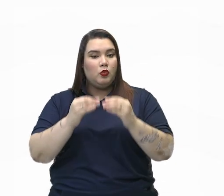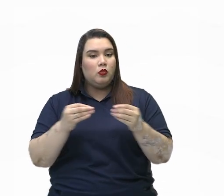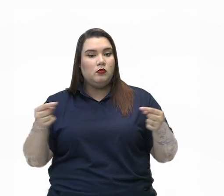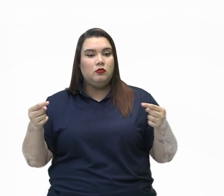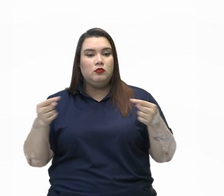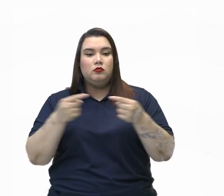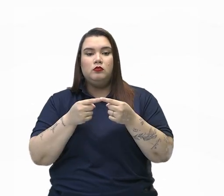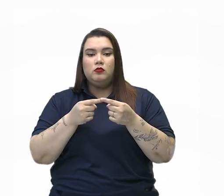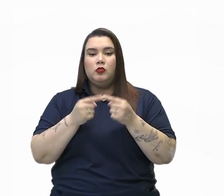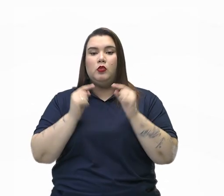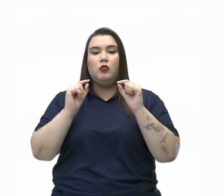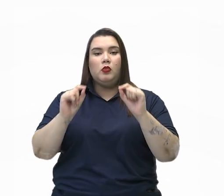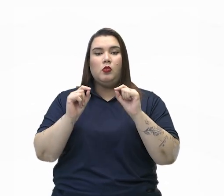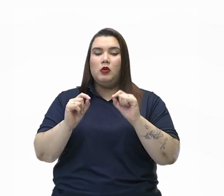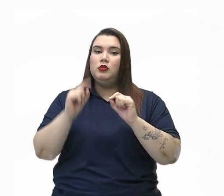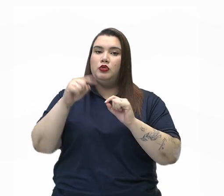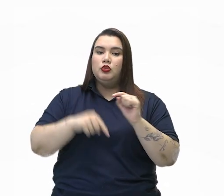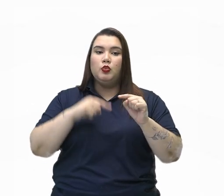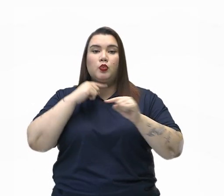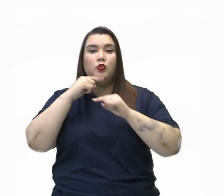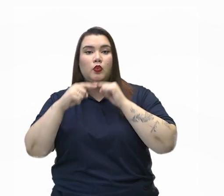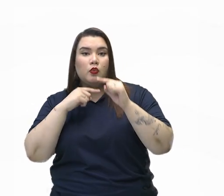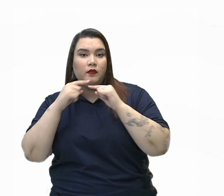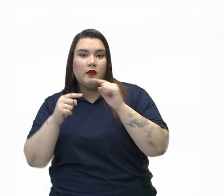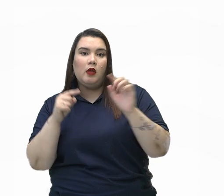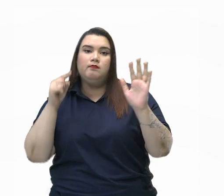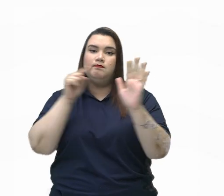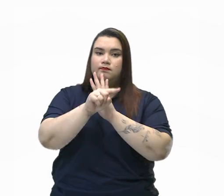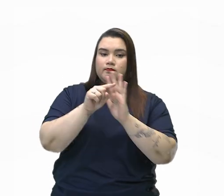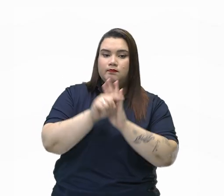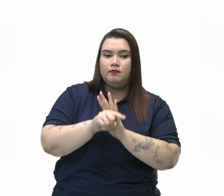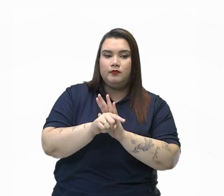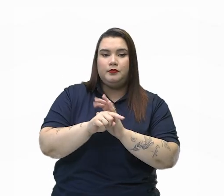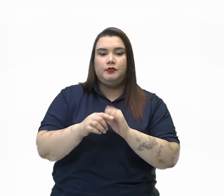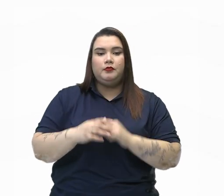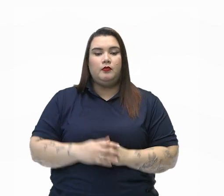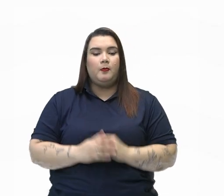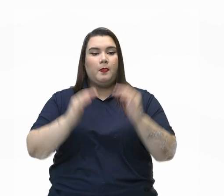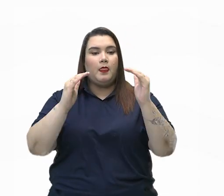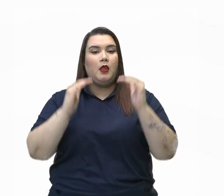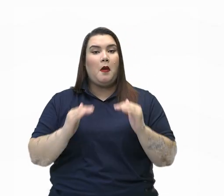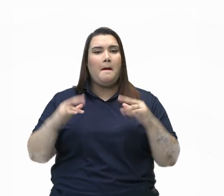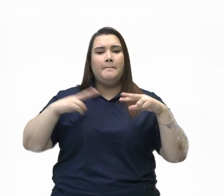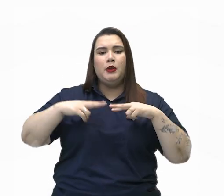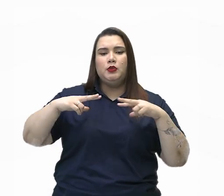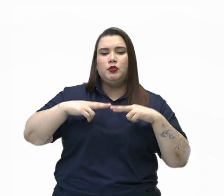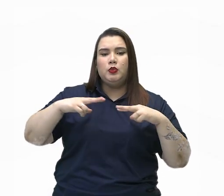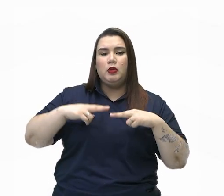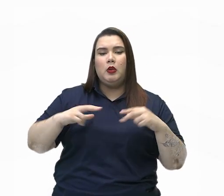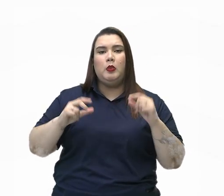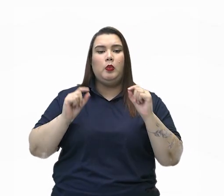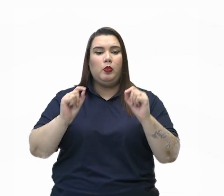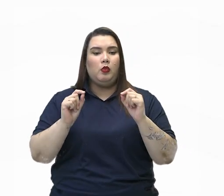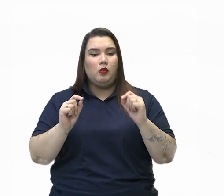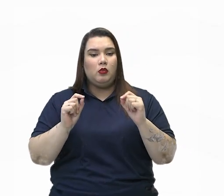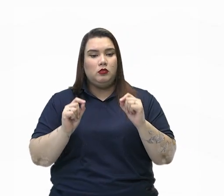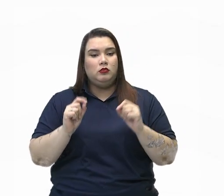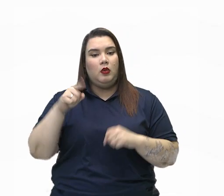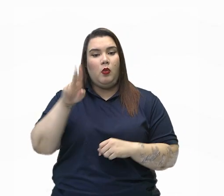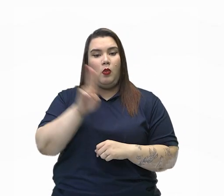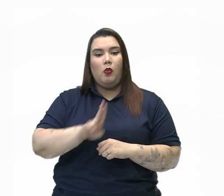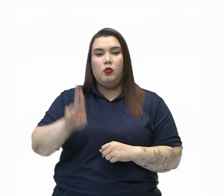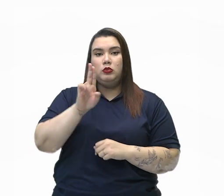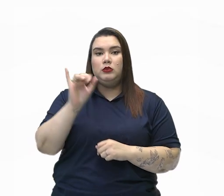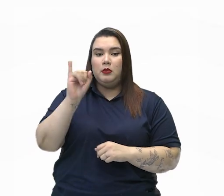isso a partir de questionamentos. E a privacidade? Aqui eu vou começar a olhar com o uso